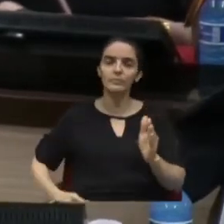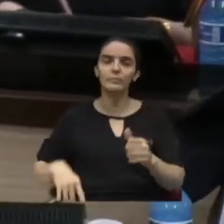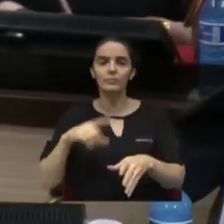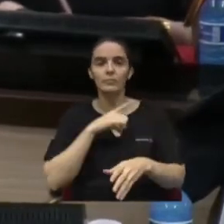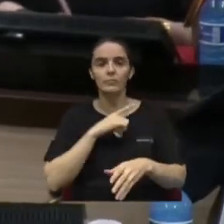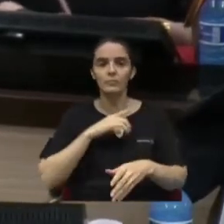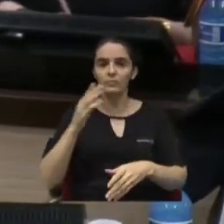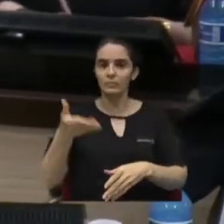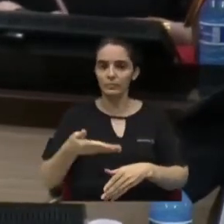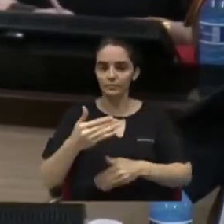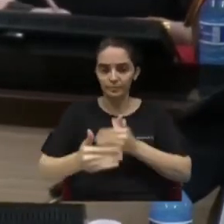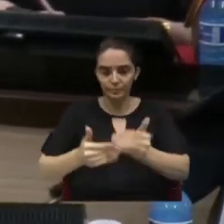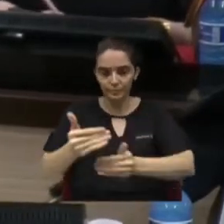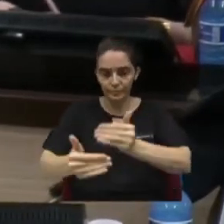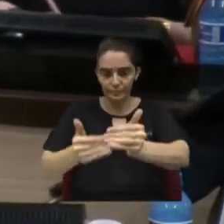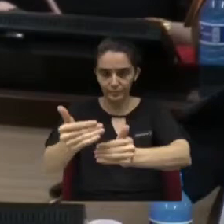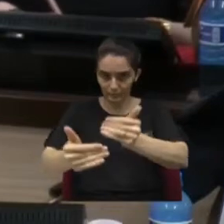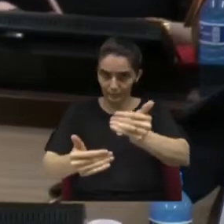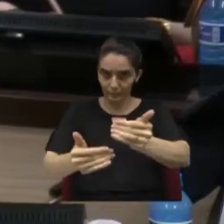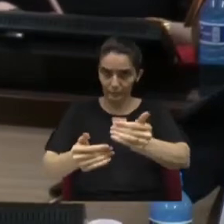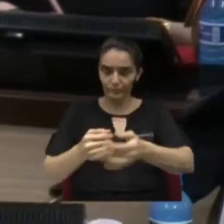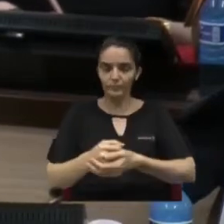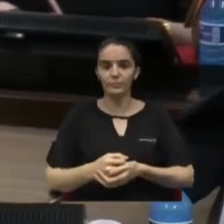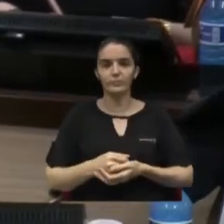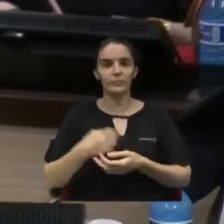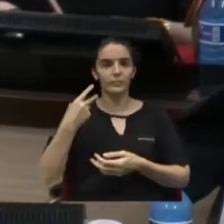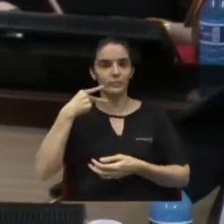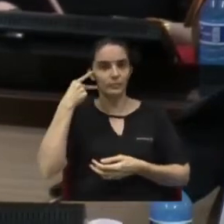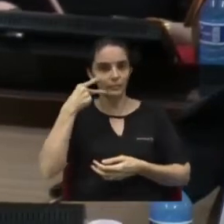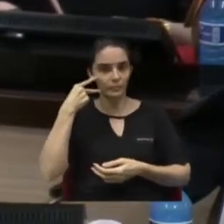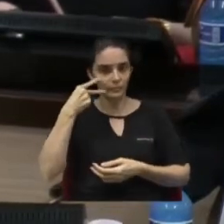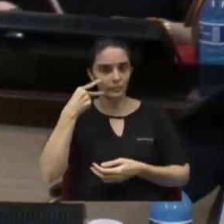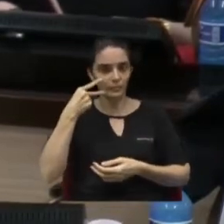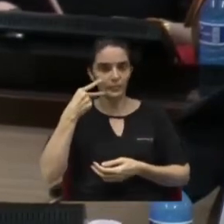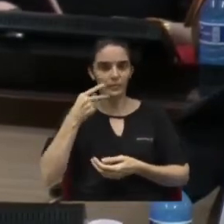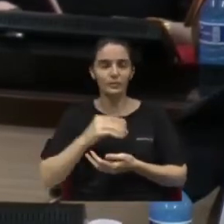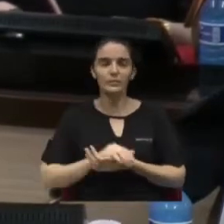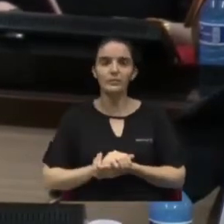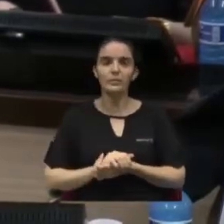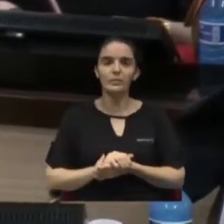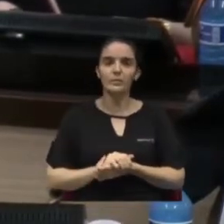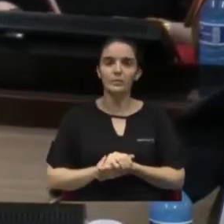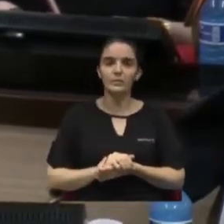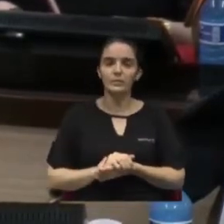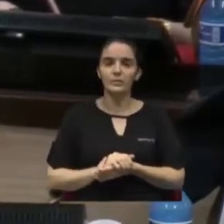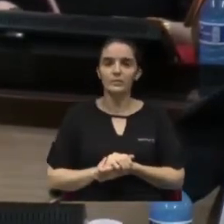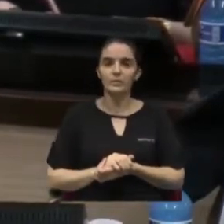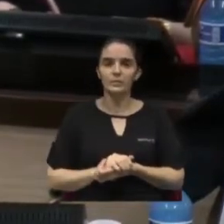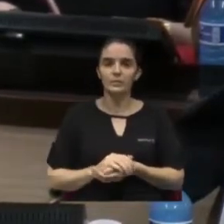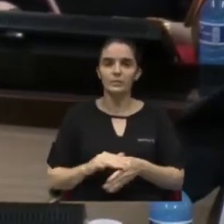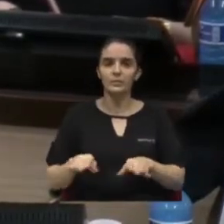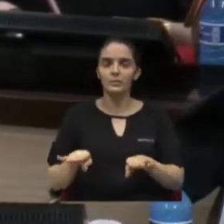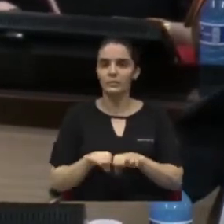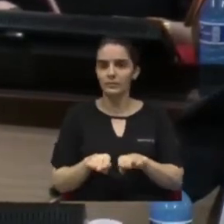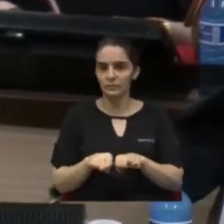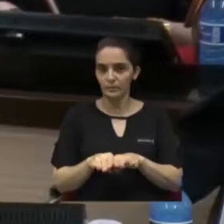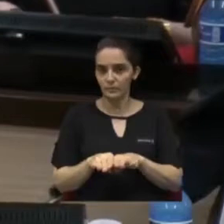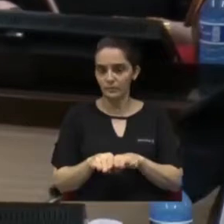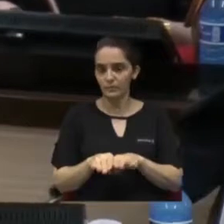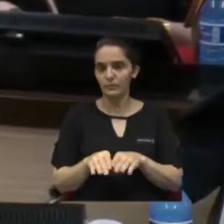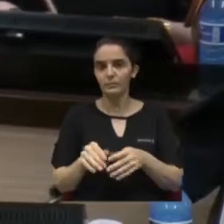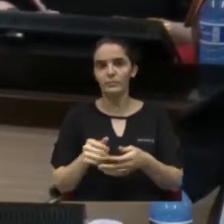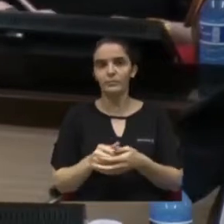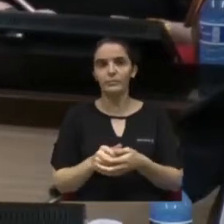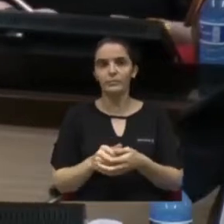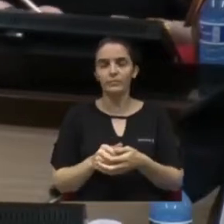vigência, em andamento. Para os vereadores, até para a celeridade do trabalho dos parlamentares, para